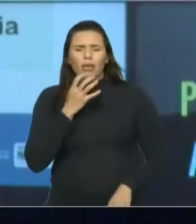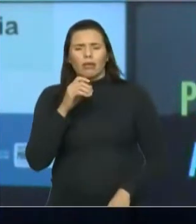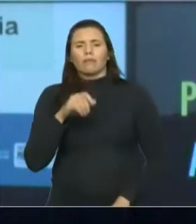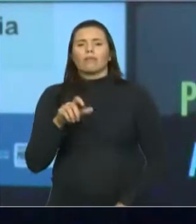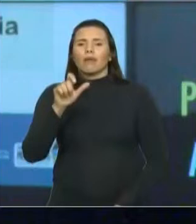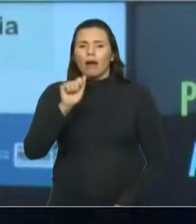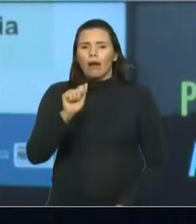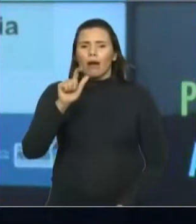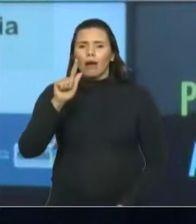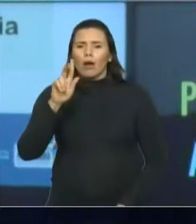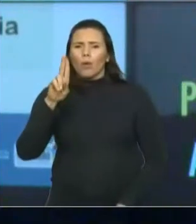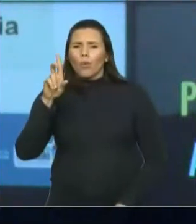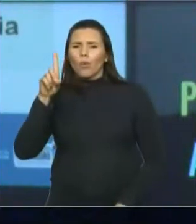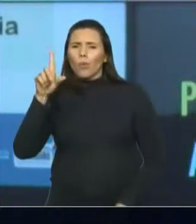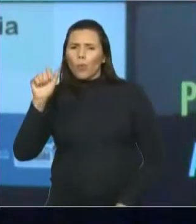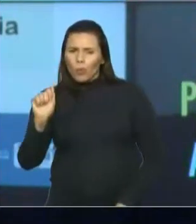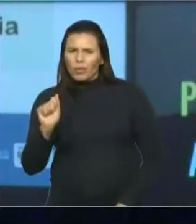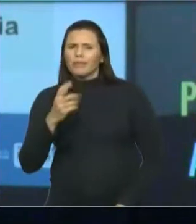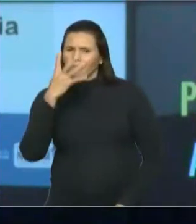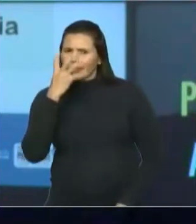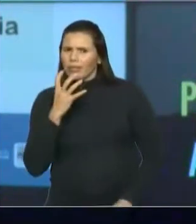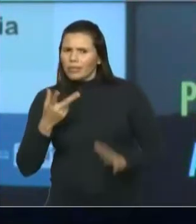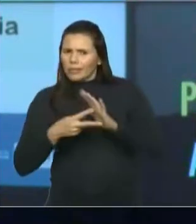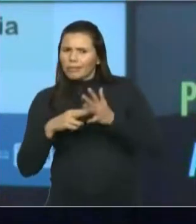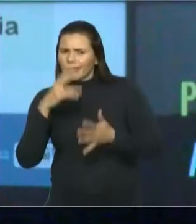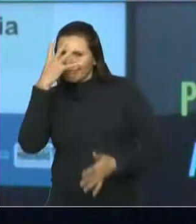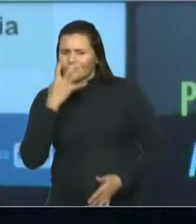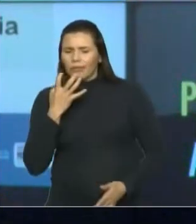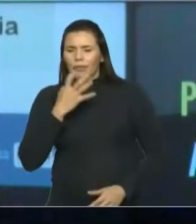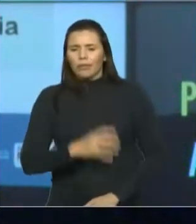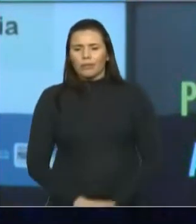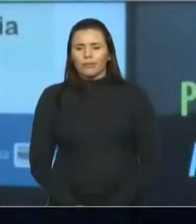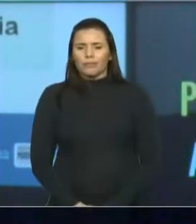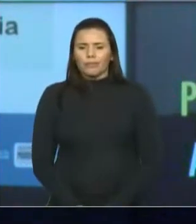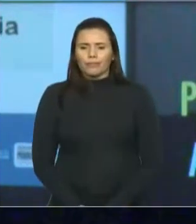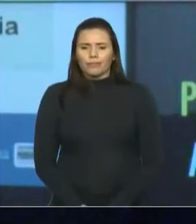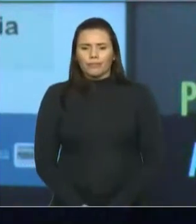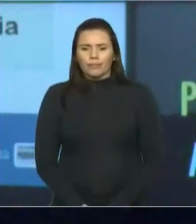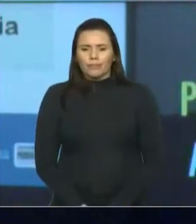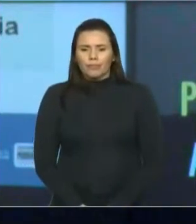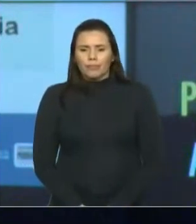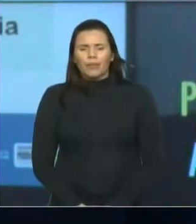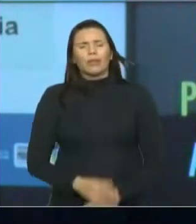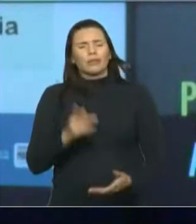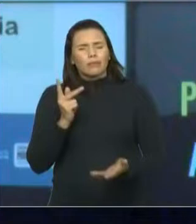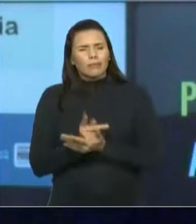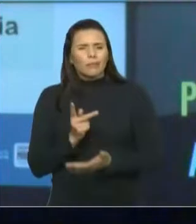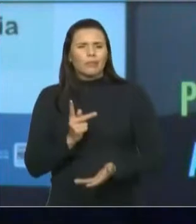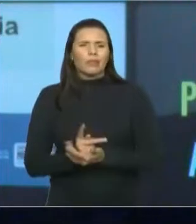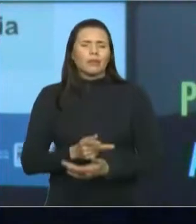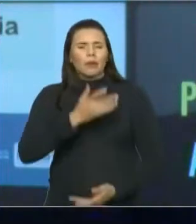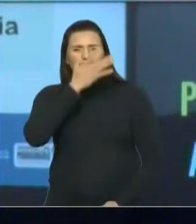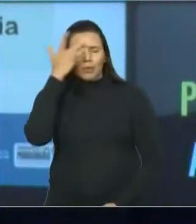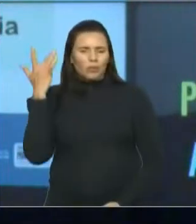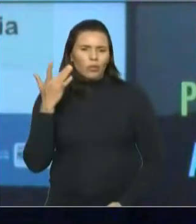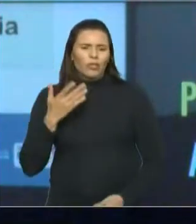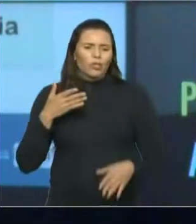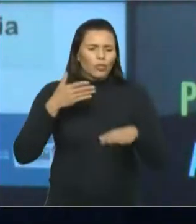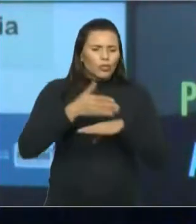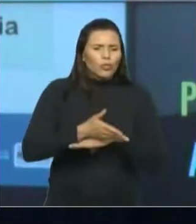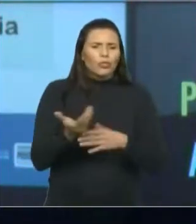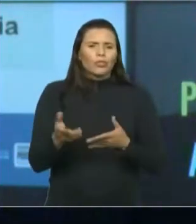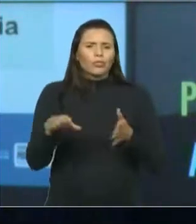gente pode dizer assim, de solução no sistema primário. Era alguém que chegava apenas tão somente à nossa rede de